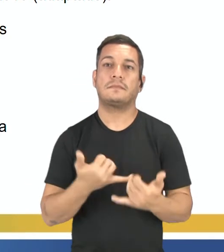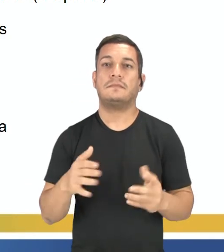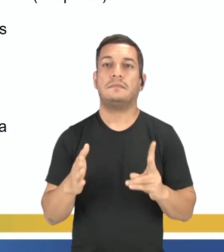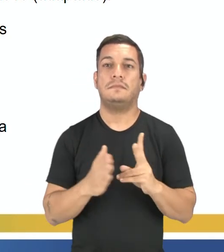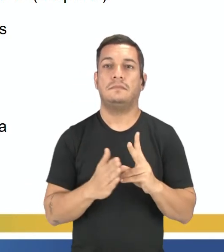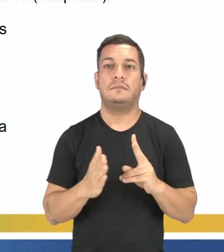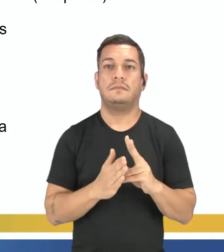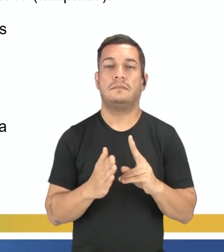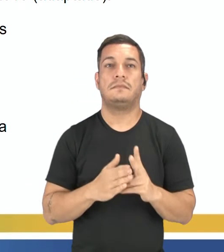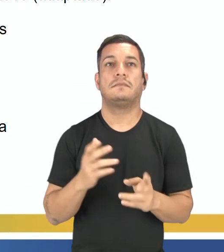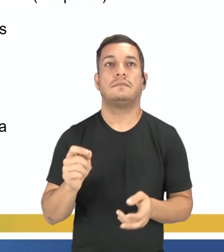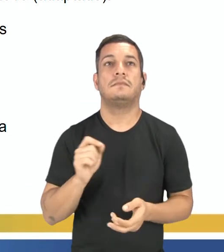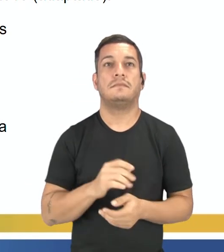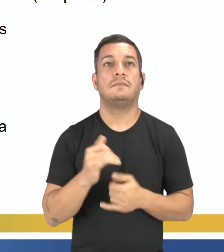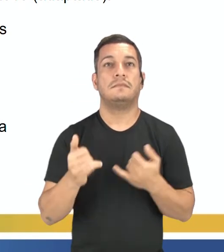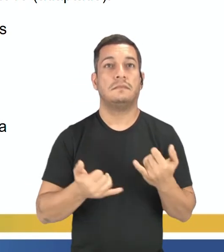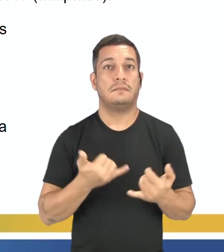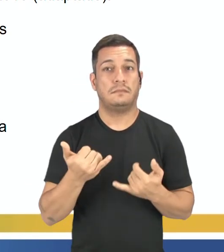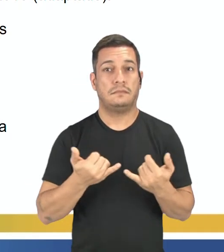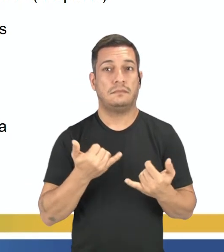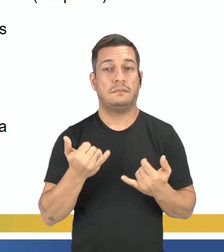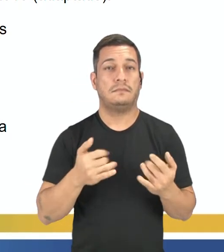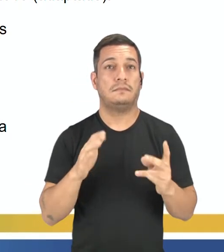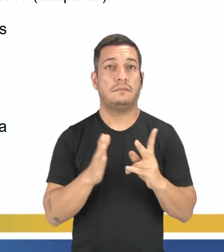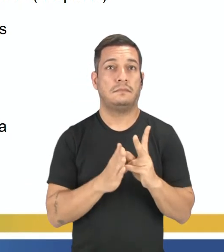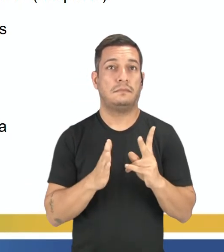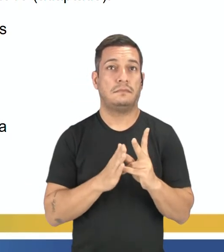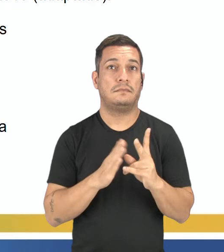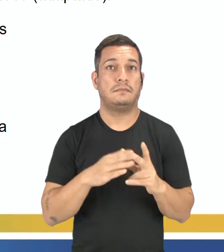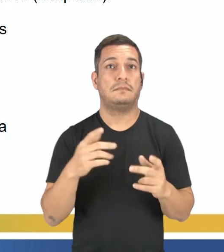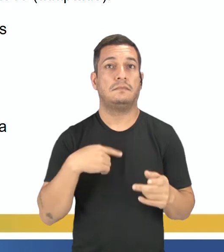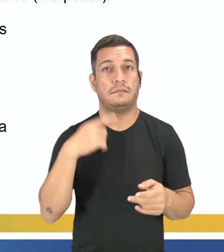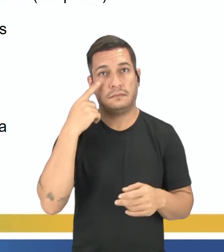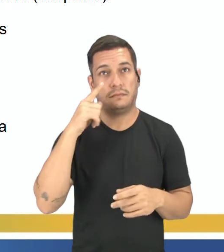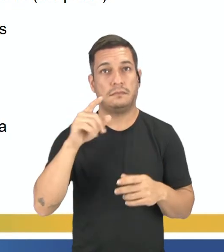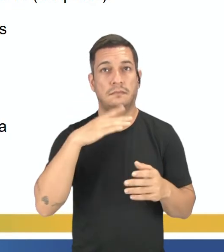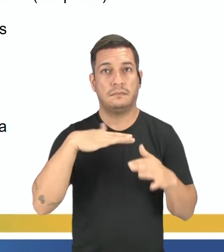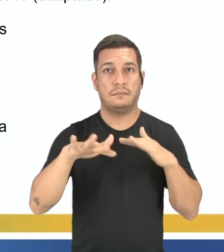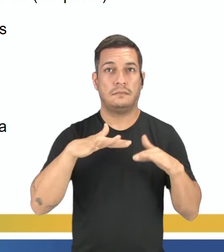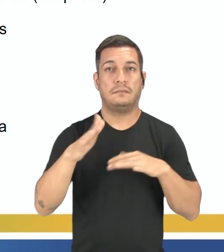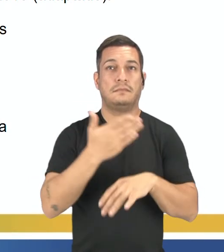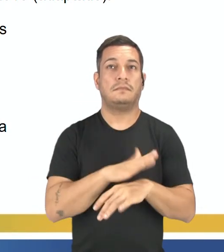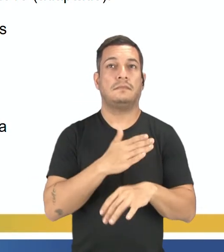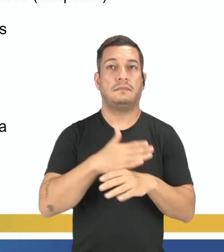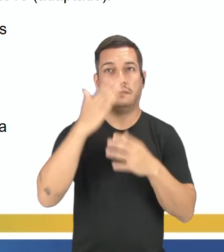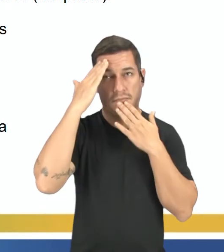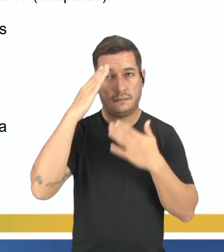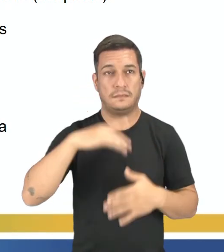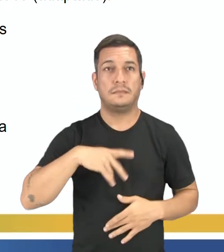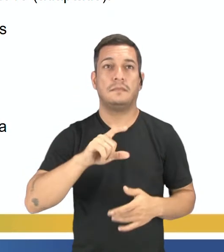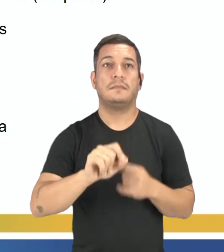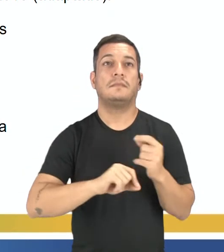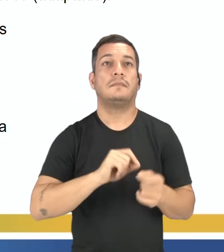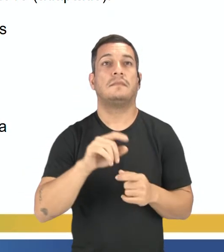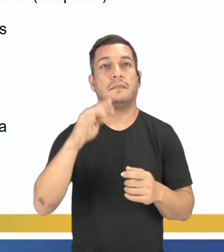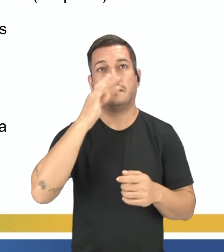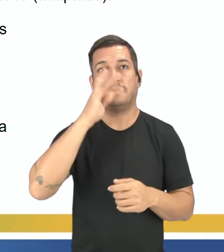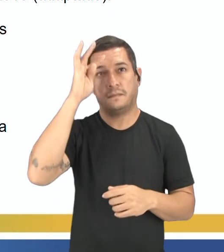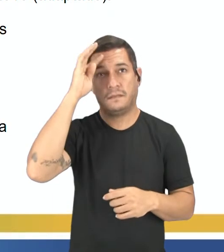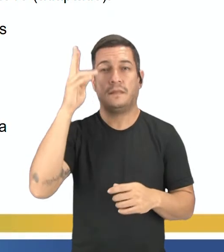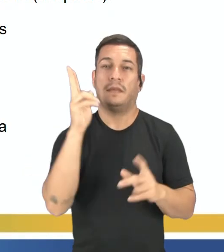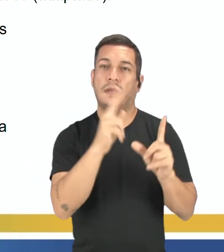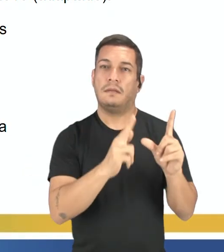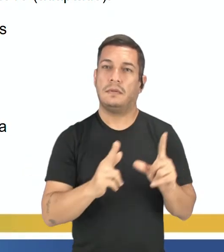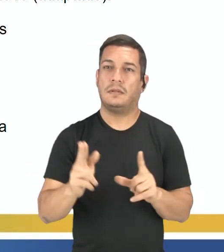corporais nos jogos indígenas. Nos jogos dos povos indígenas, observa-se que as práticas corporais realizadas envolvem elementos tradicionais,